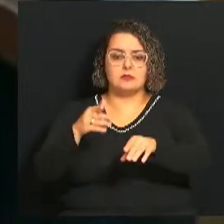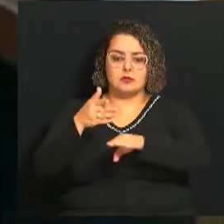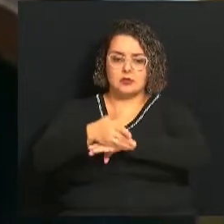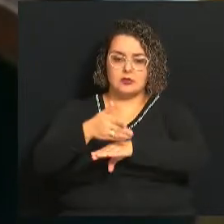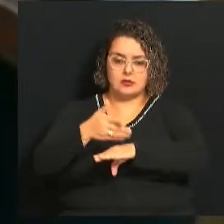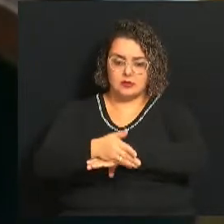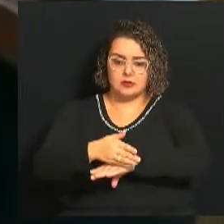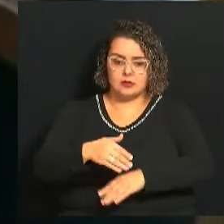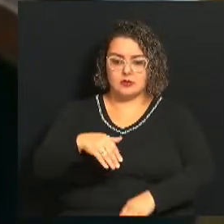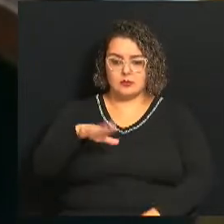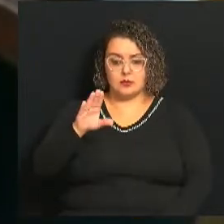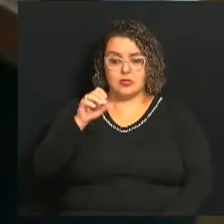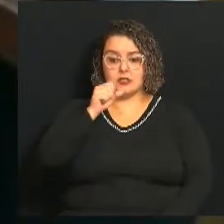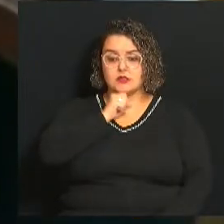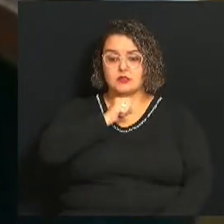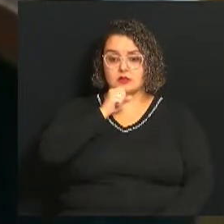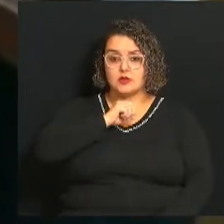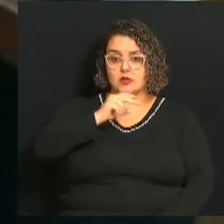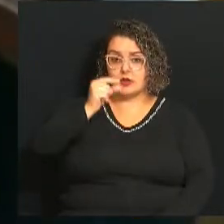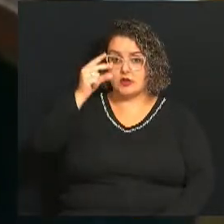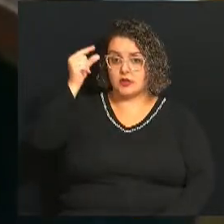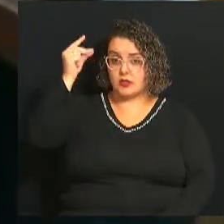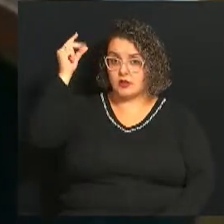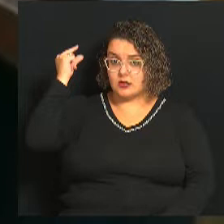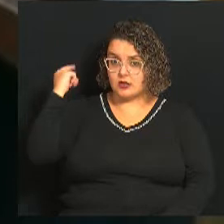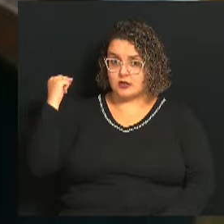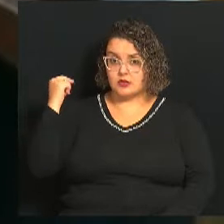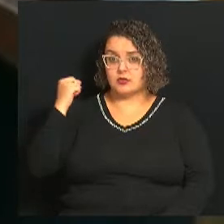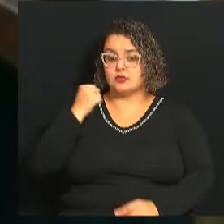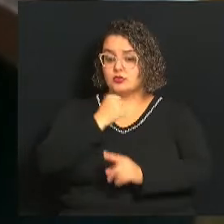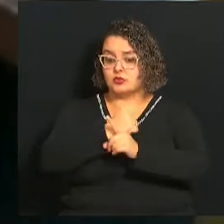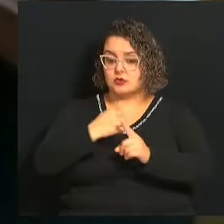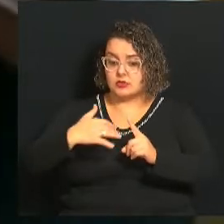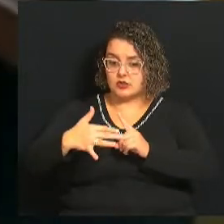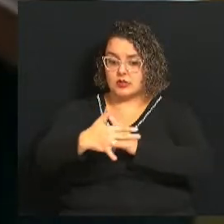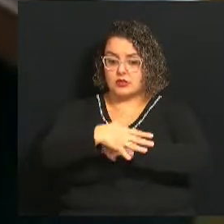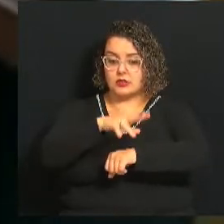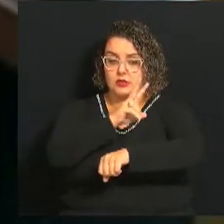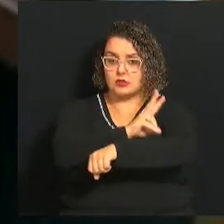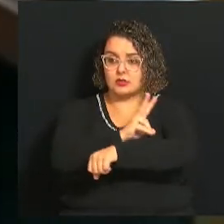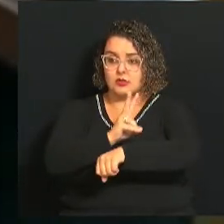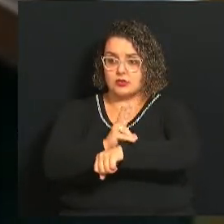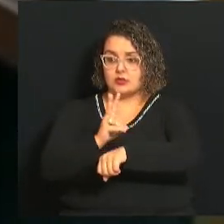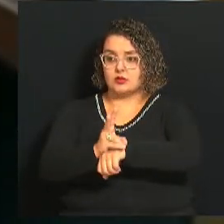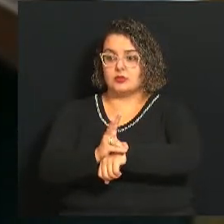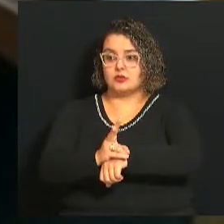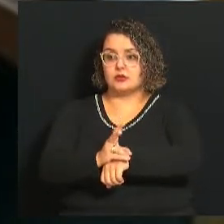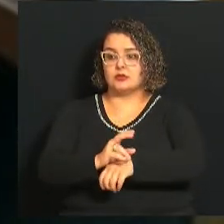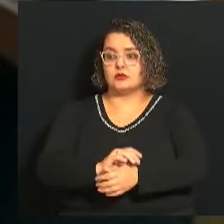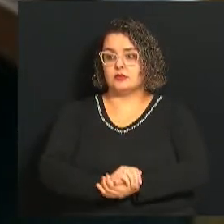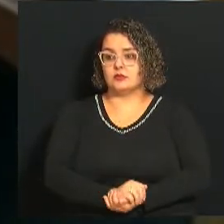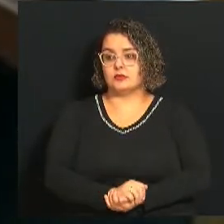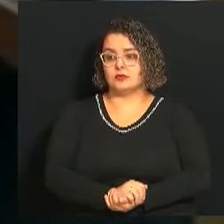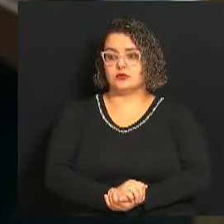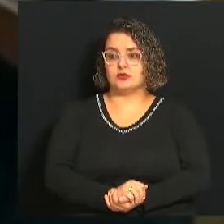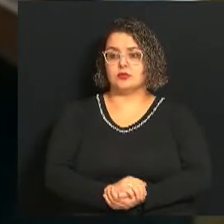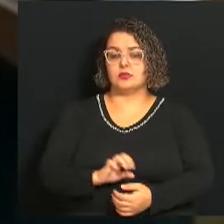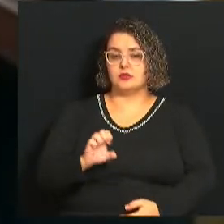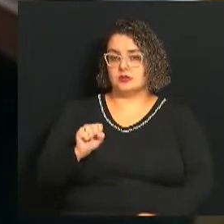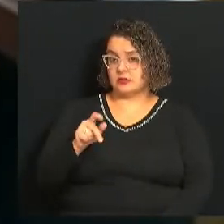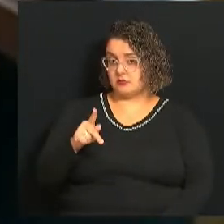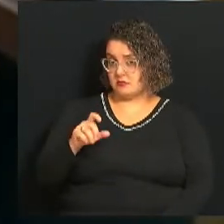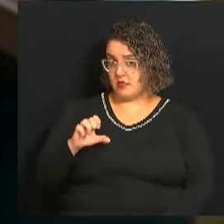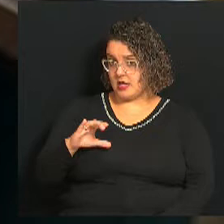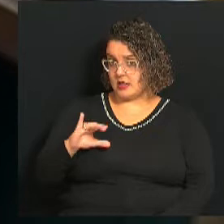mais antigas sociedades protetoras de diversidade de espécies, que foi